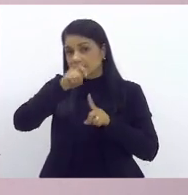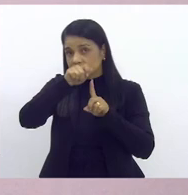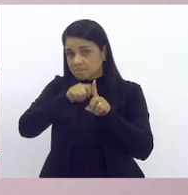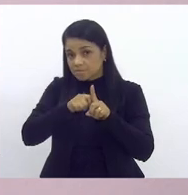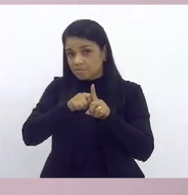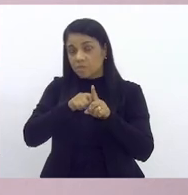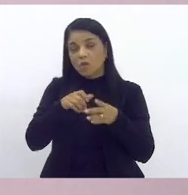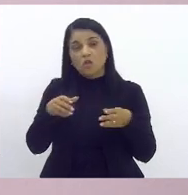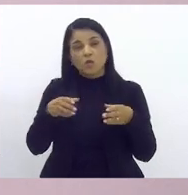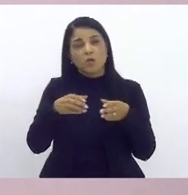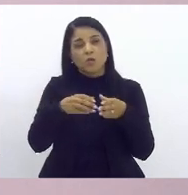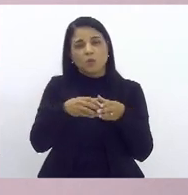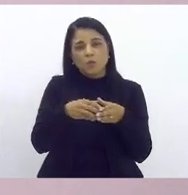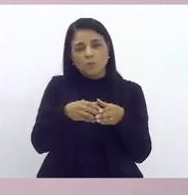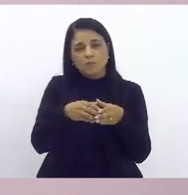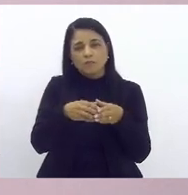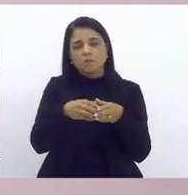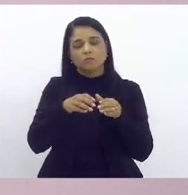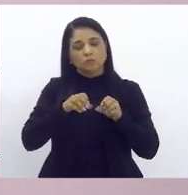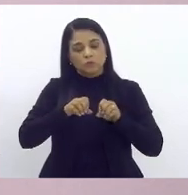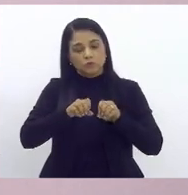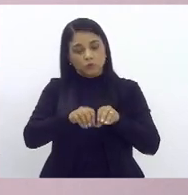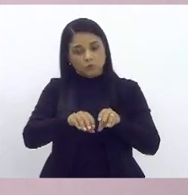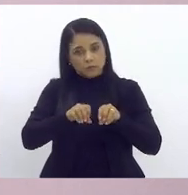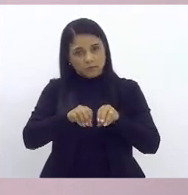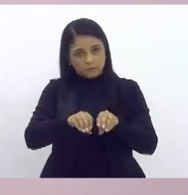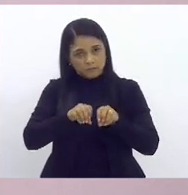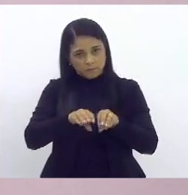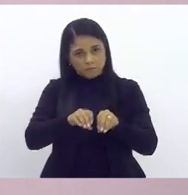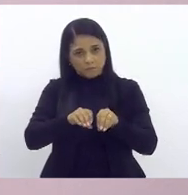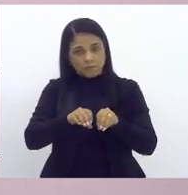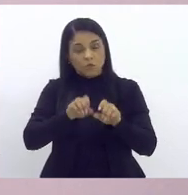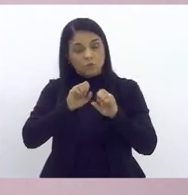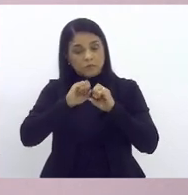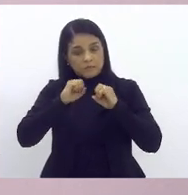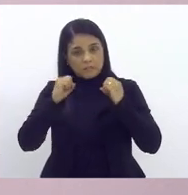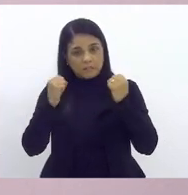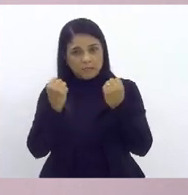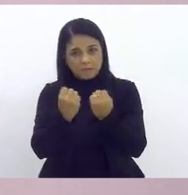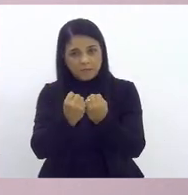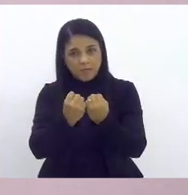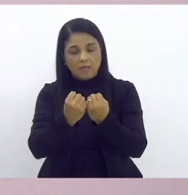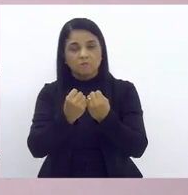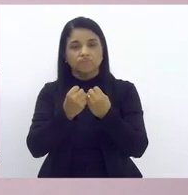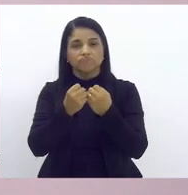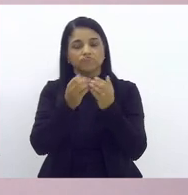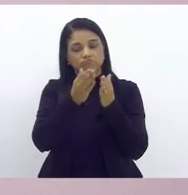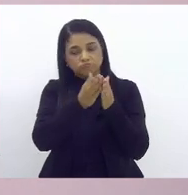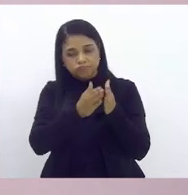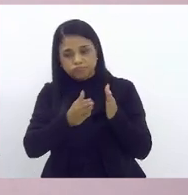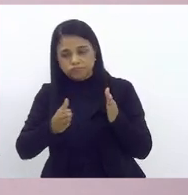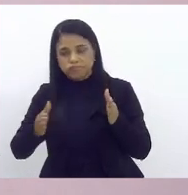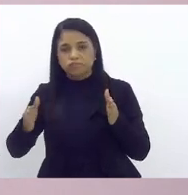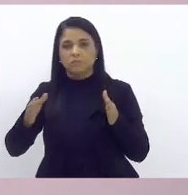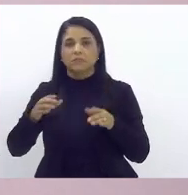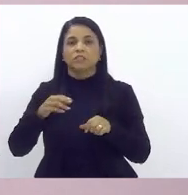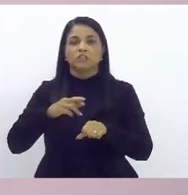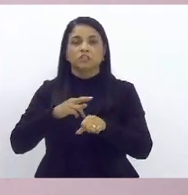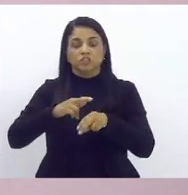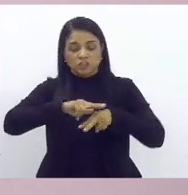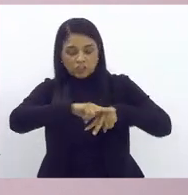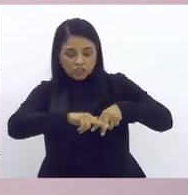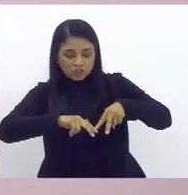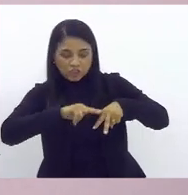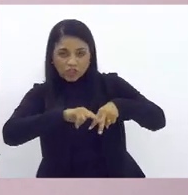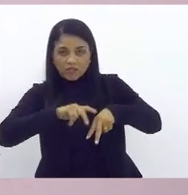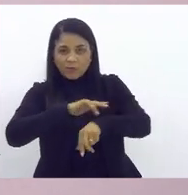pela Comissão de Educação um seminário ao longo do dia, Gênero, Raça, Cuidado